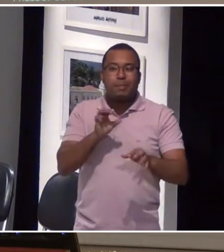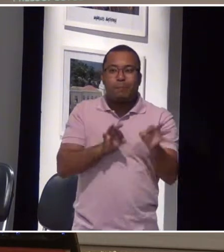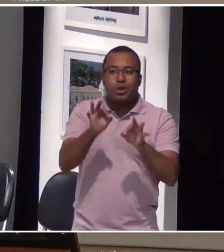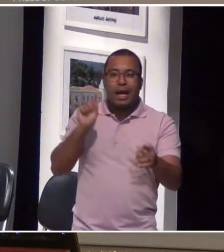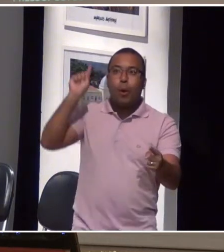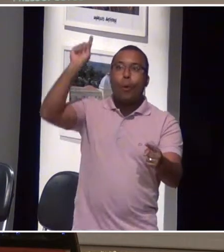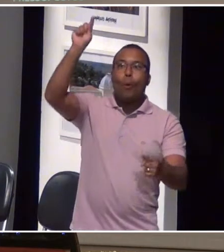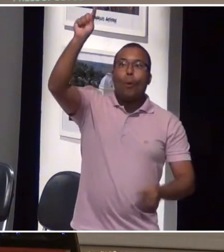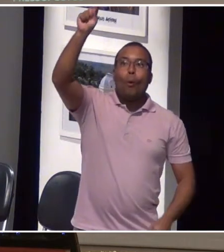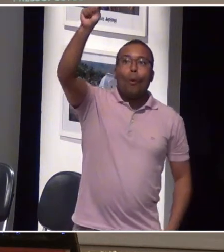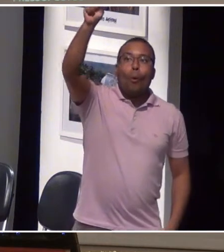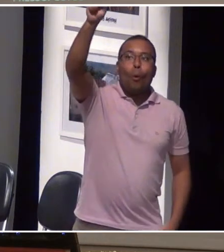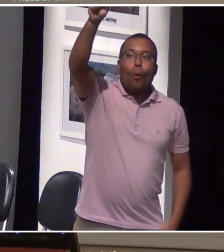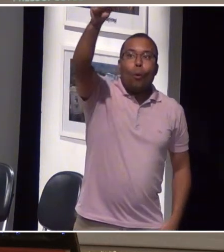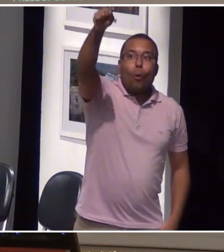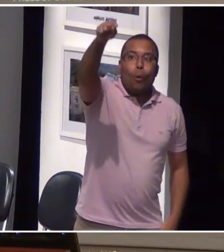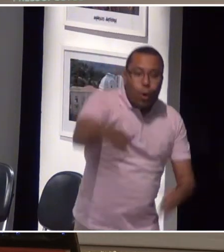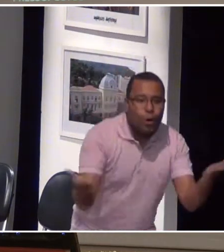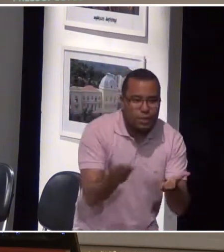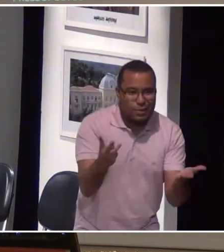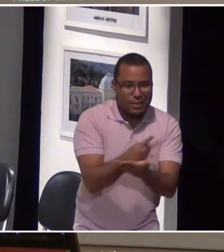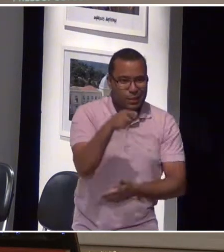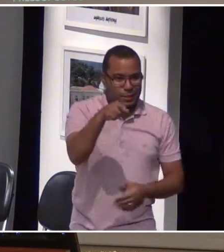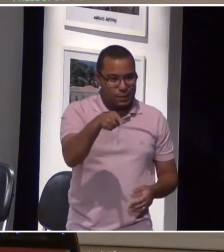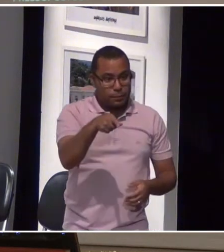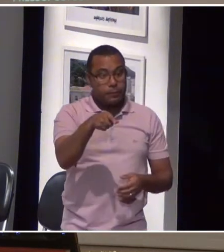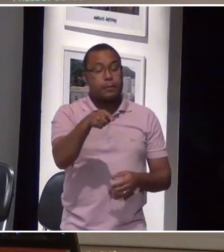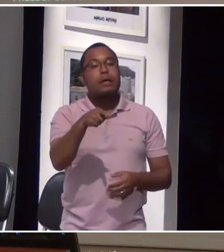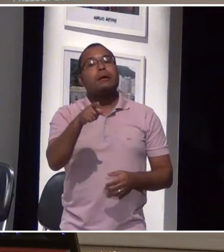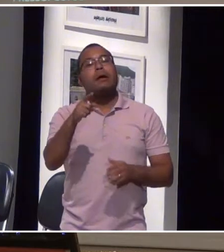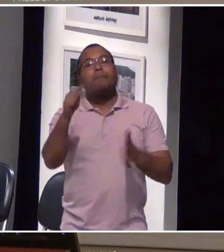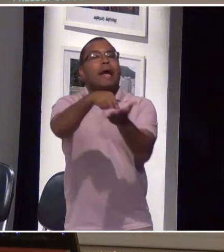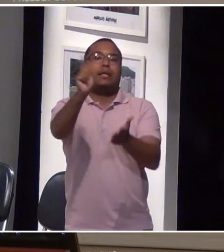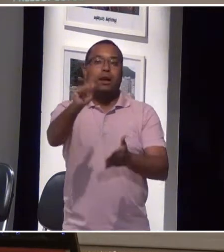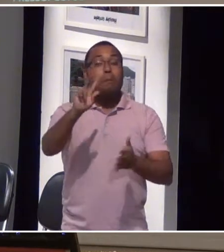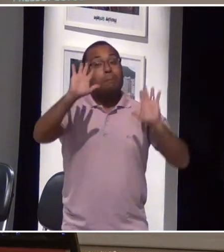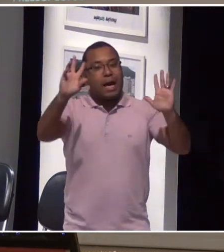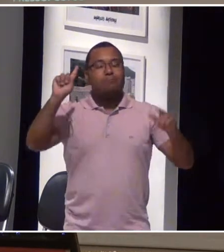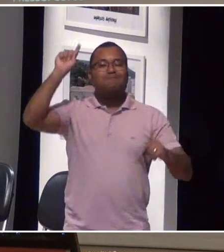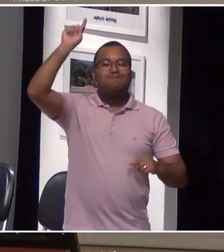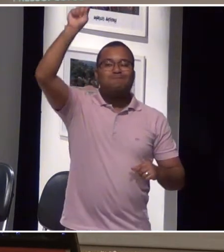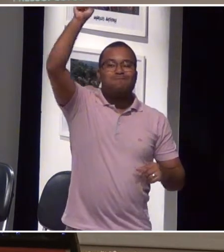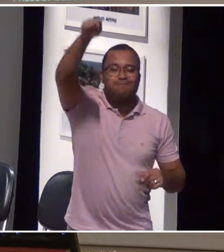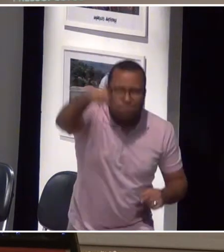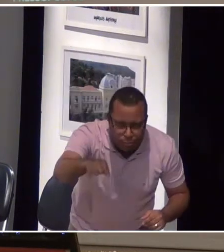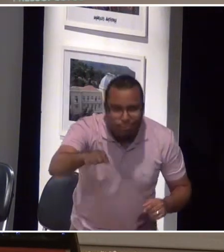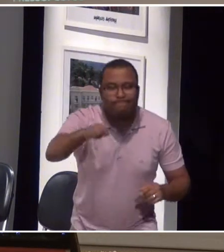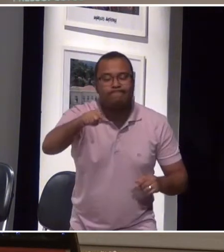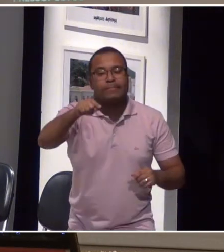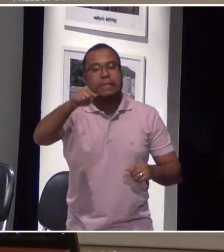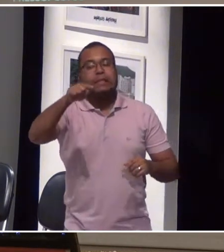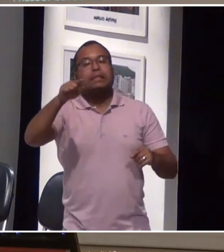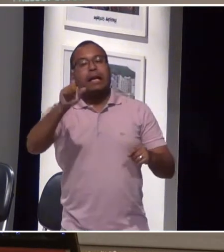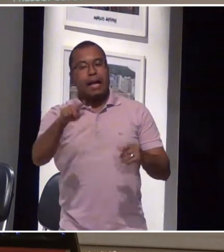não projetou isso. Não teve isso como meta, mas foi, digamos assim, uma das coisas um dos efeitos